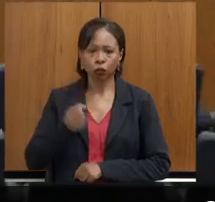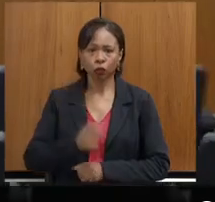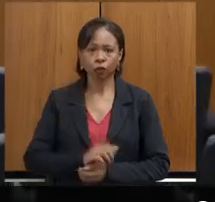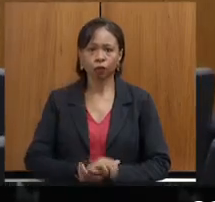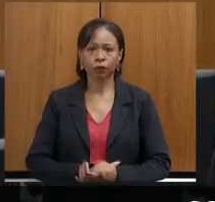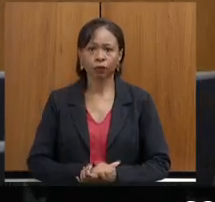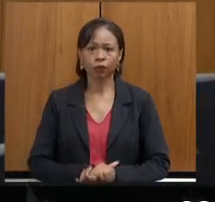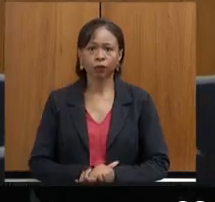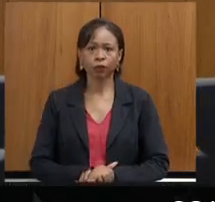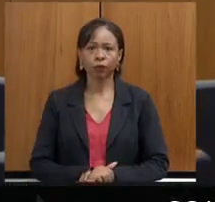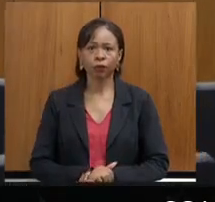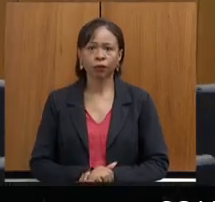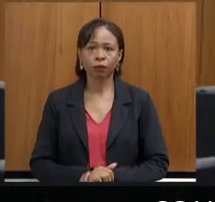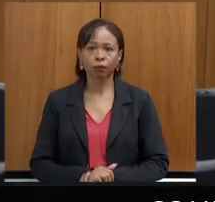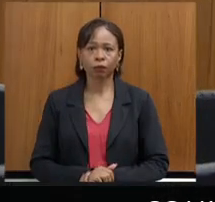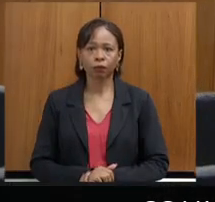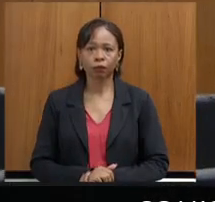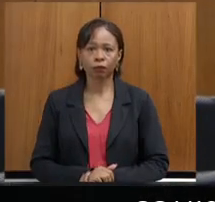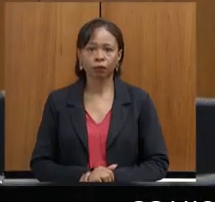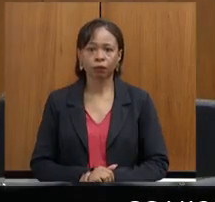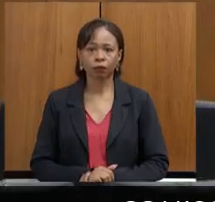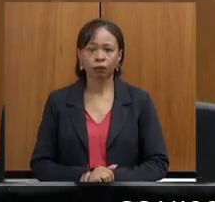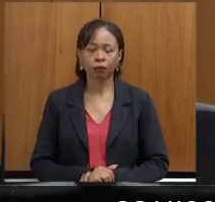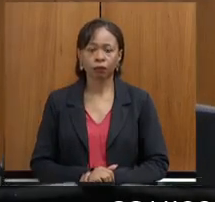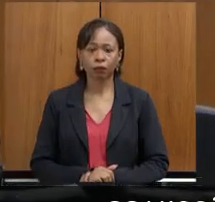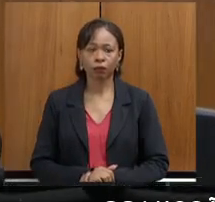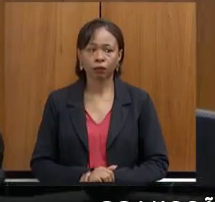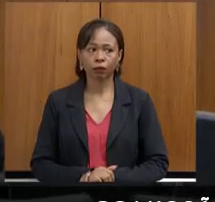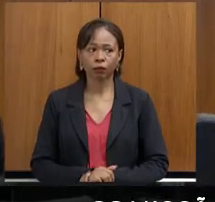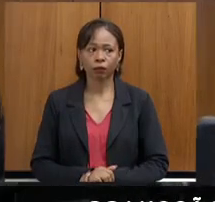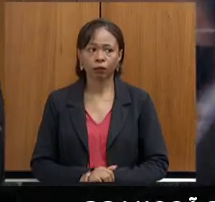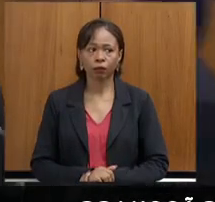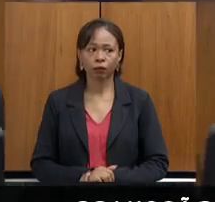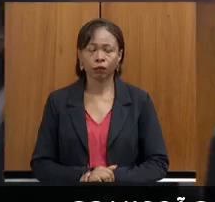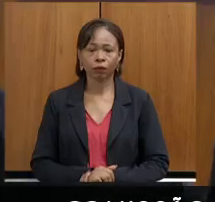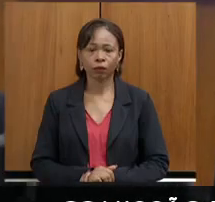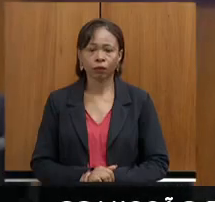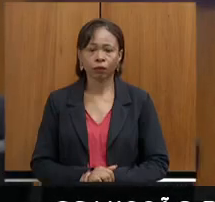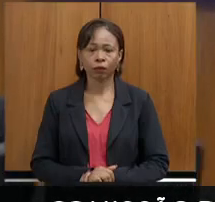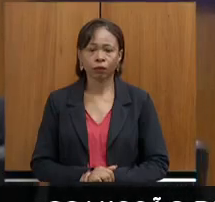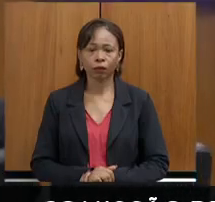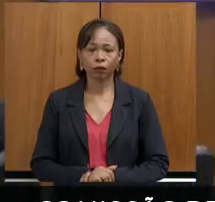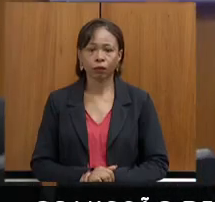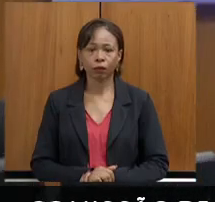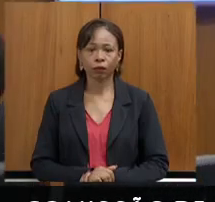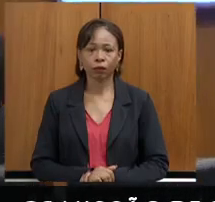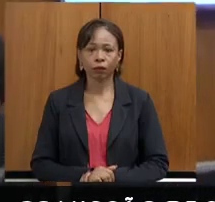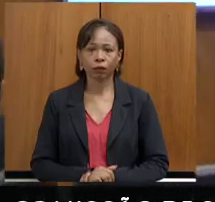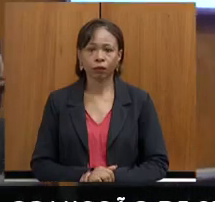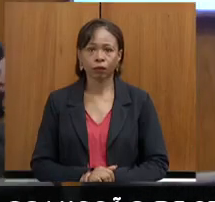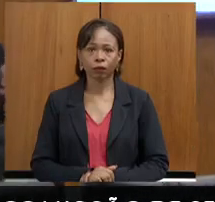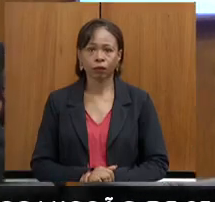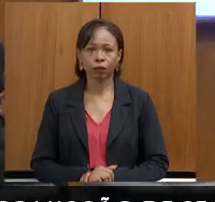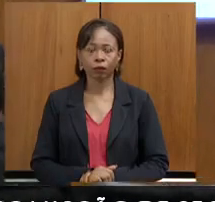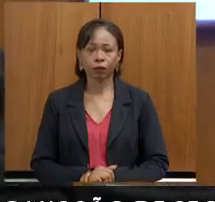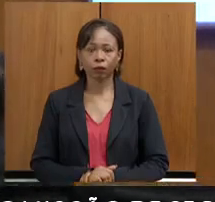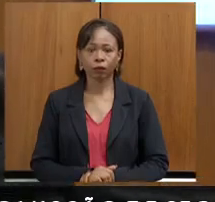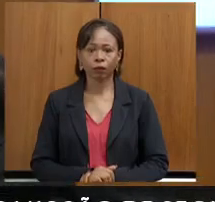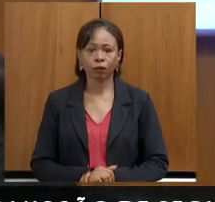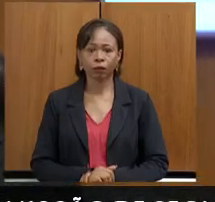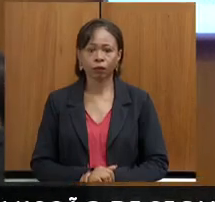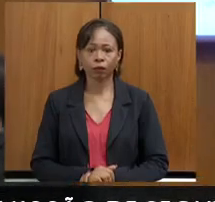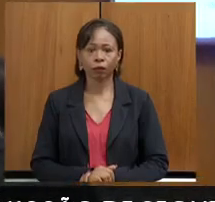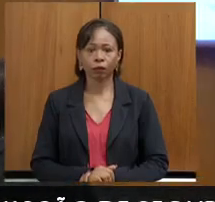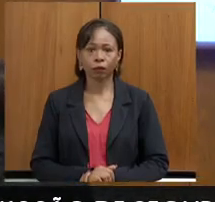E aí é o Flávio outra